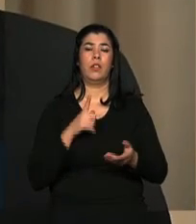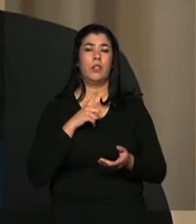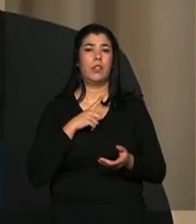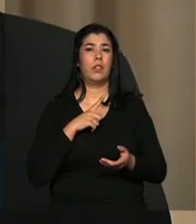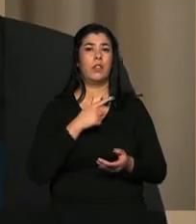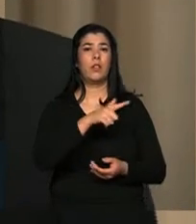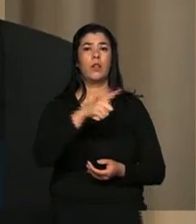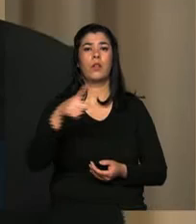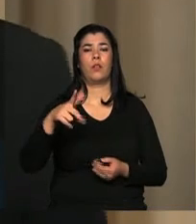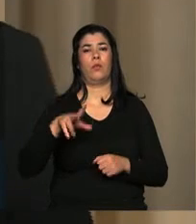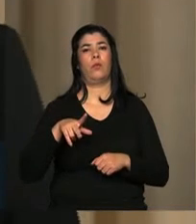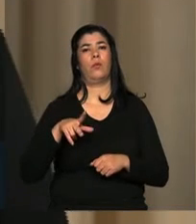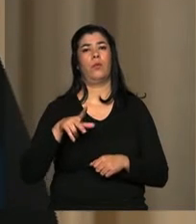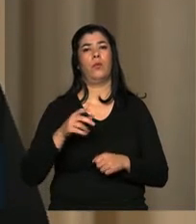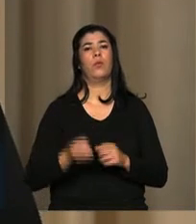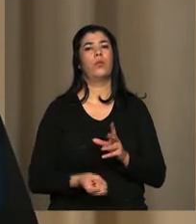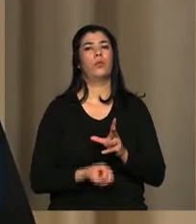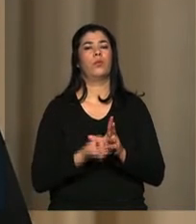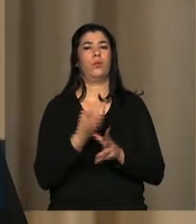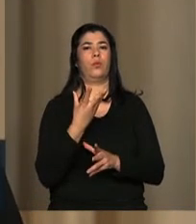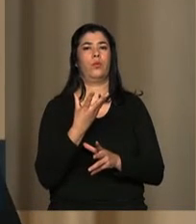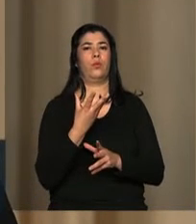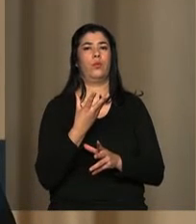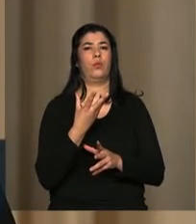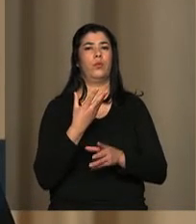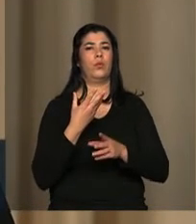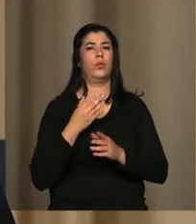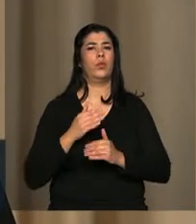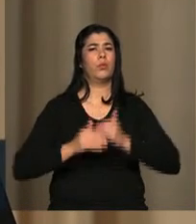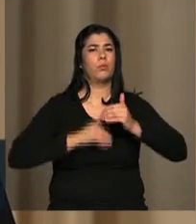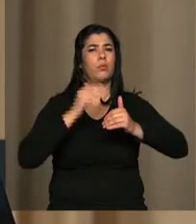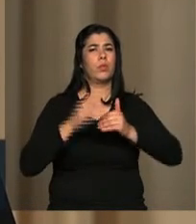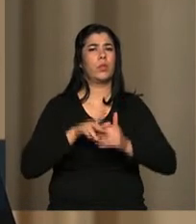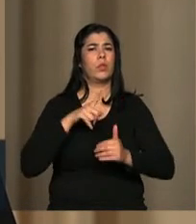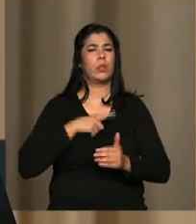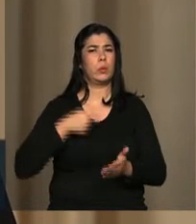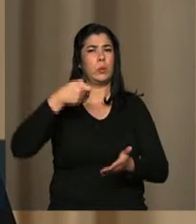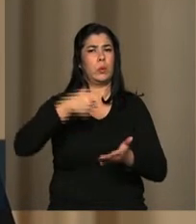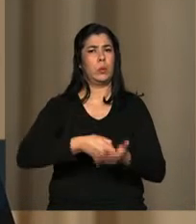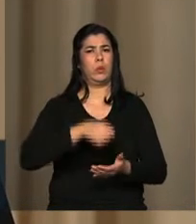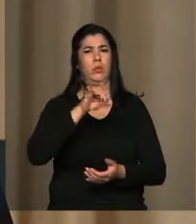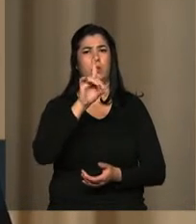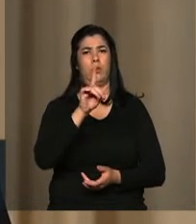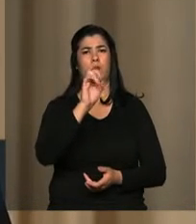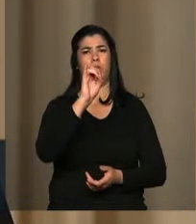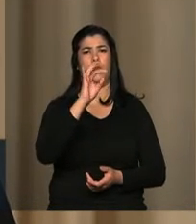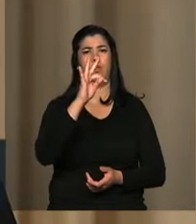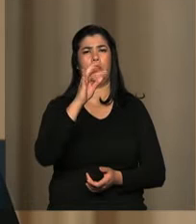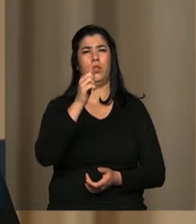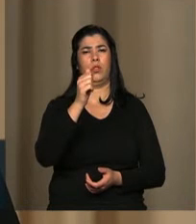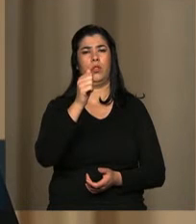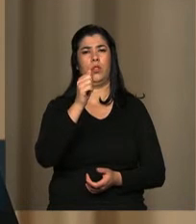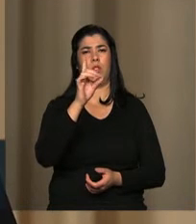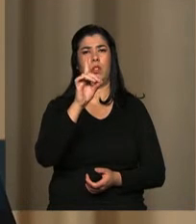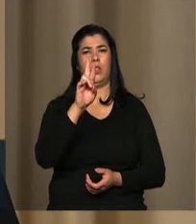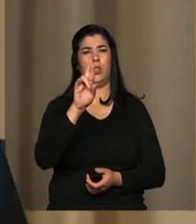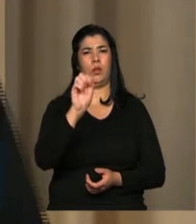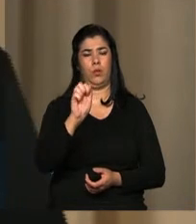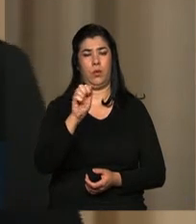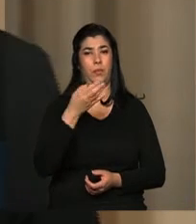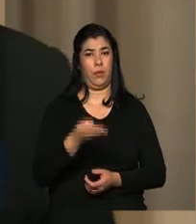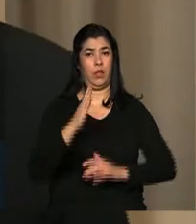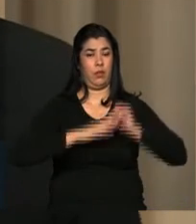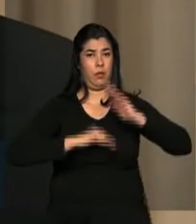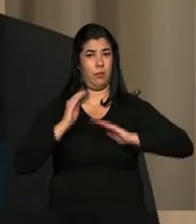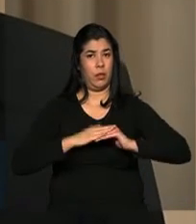grande maioria, vieram de ditaduras. Ela será sempre mais efetiva